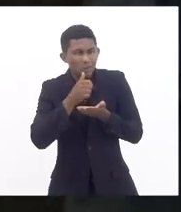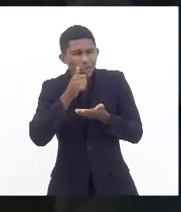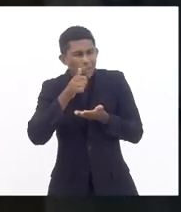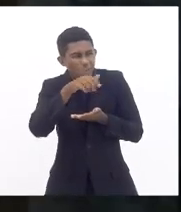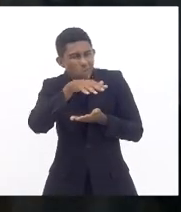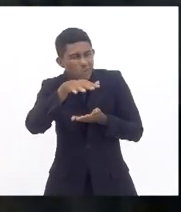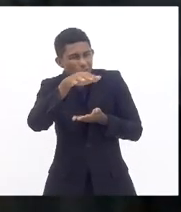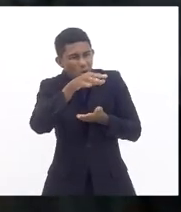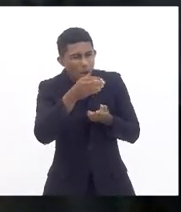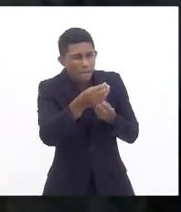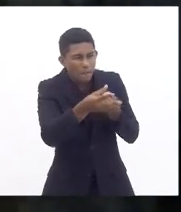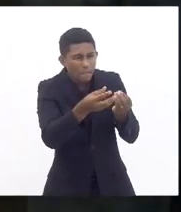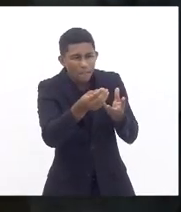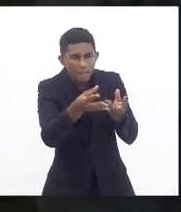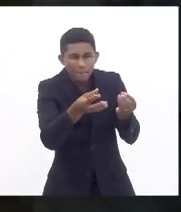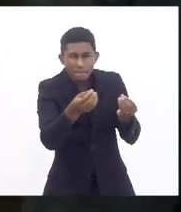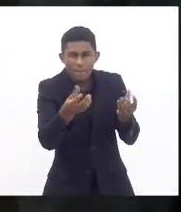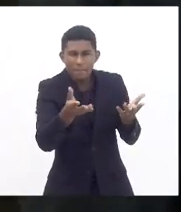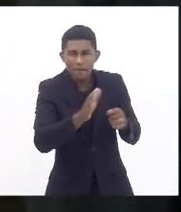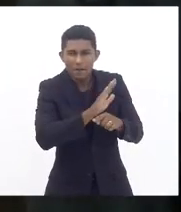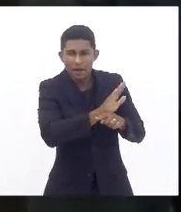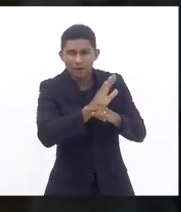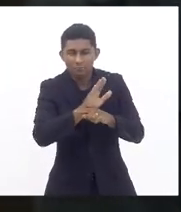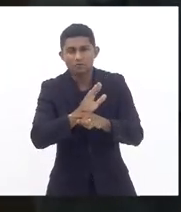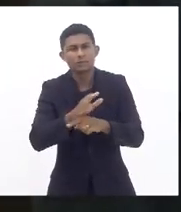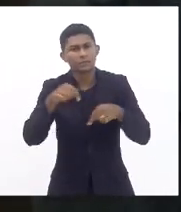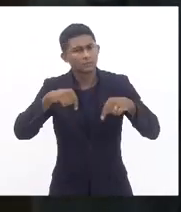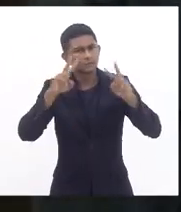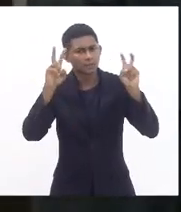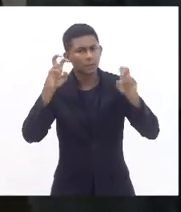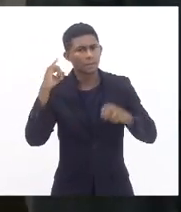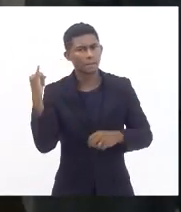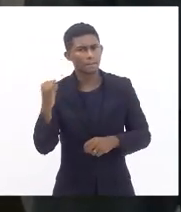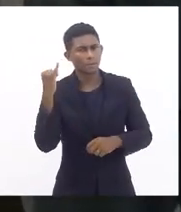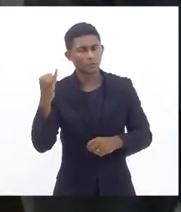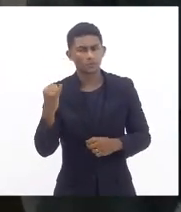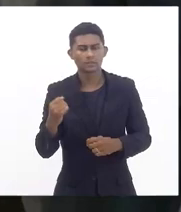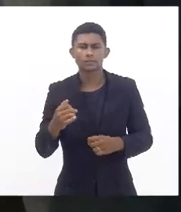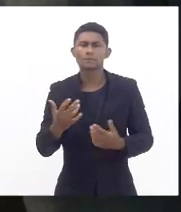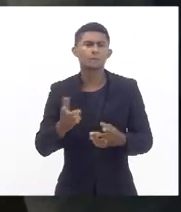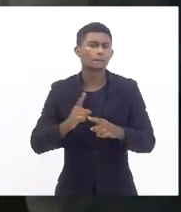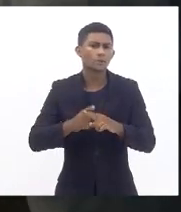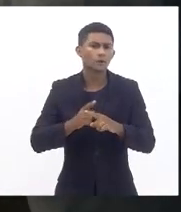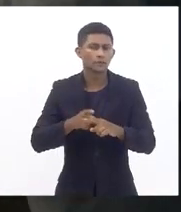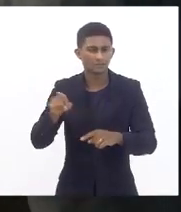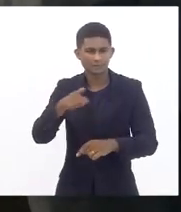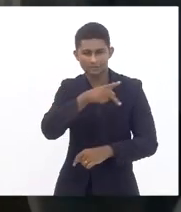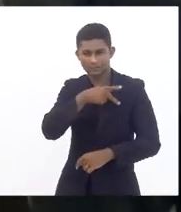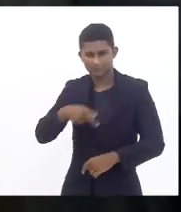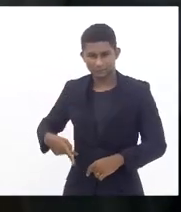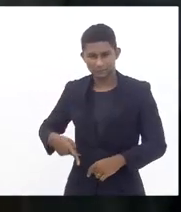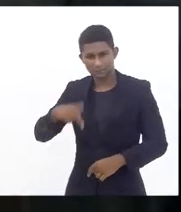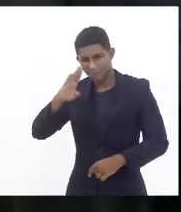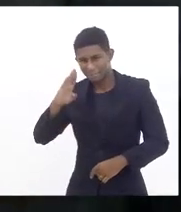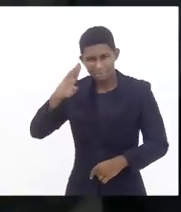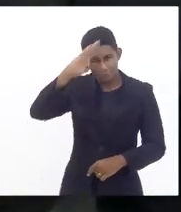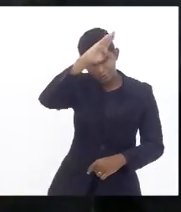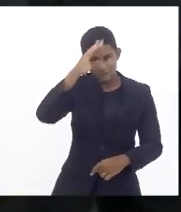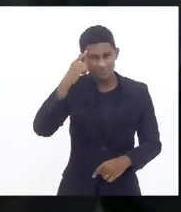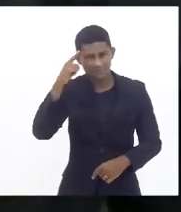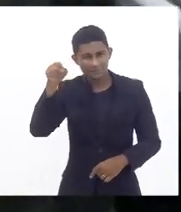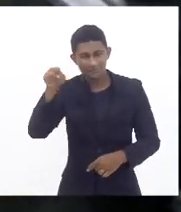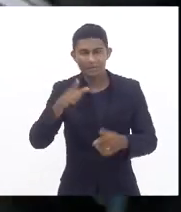até o presidente Bolsonaro, que vetou a lei nacional